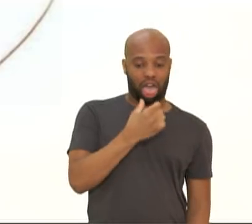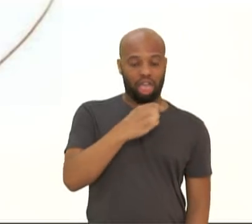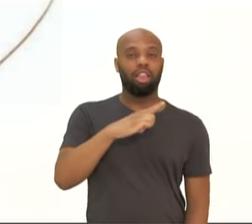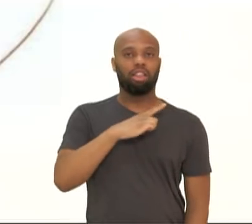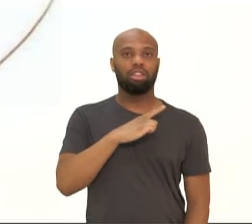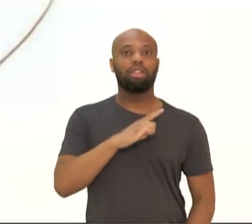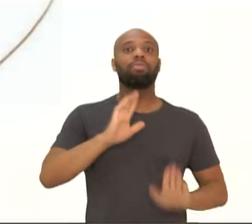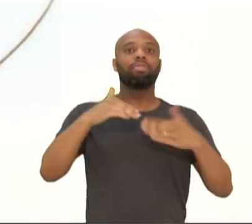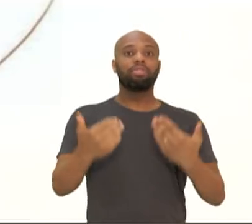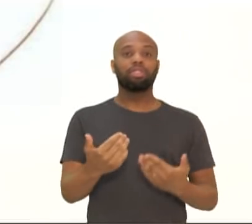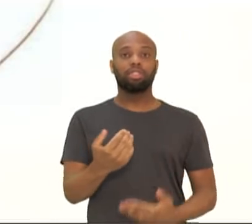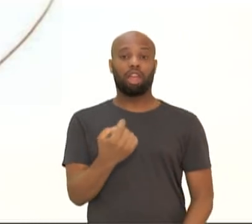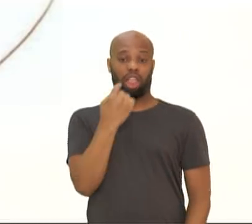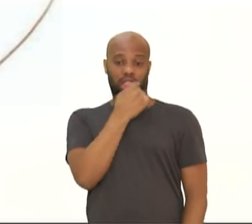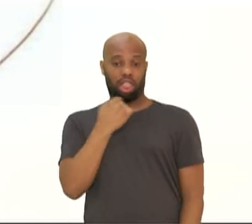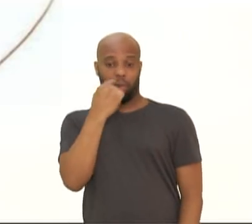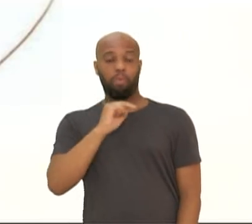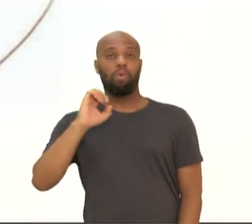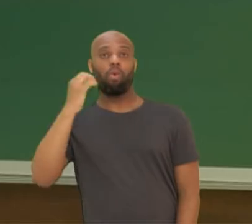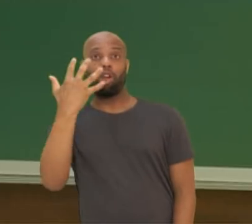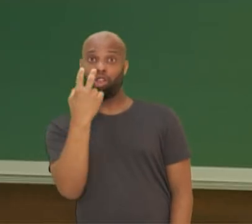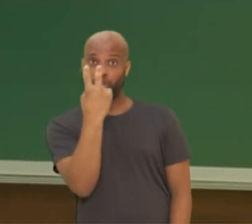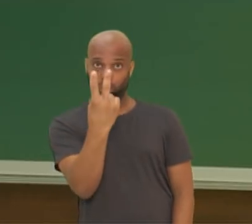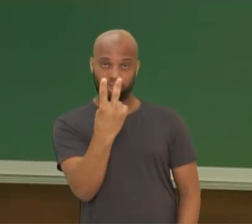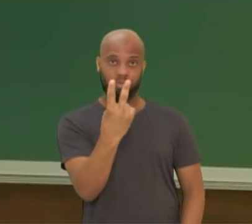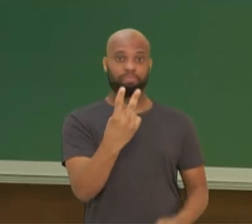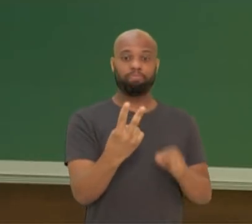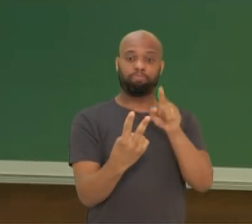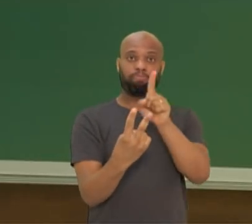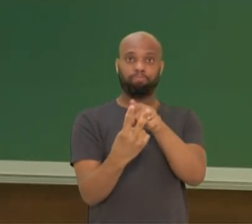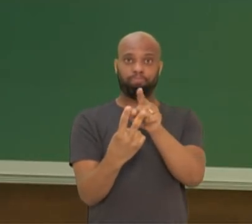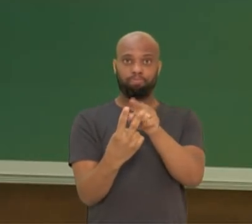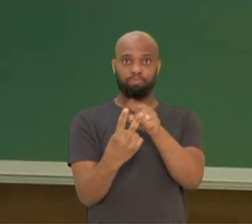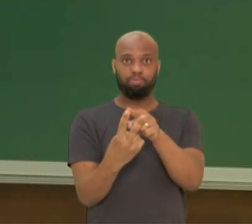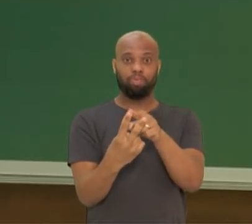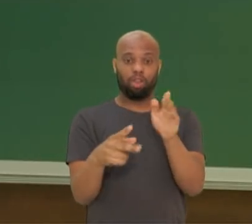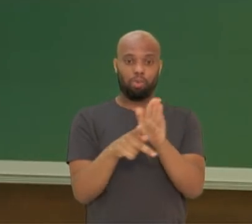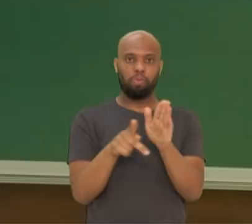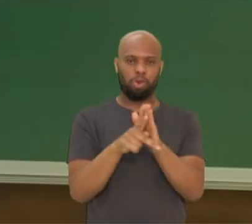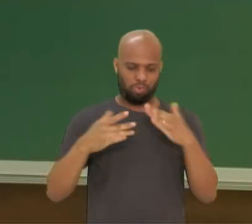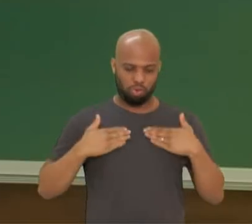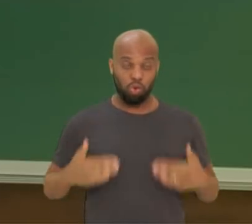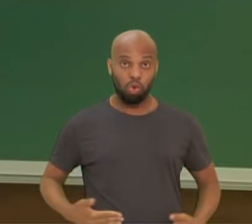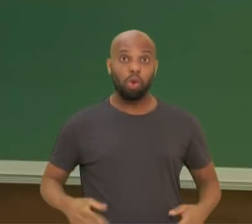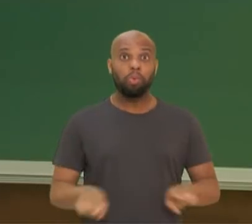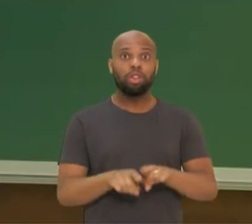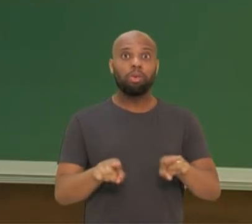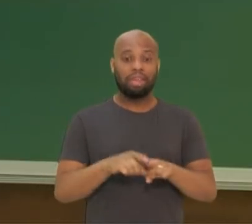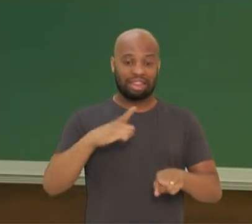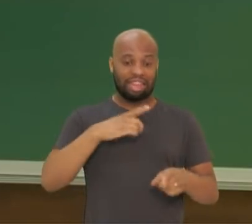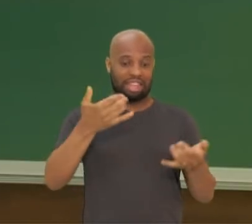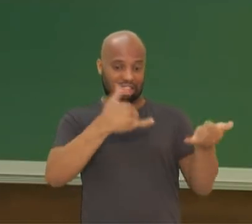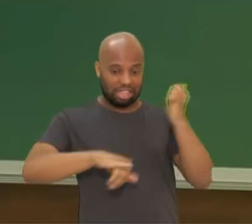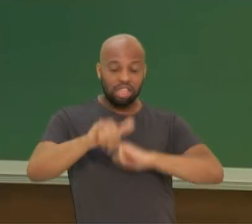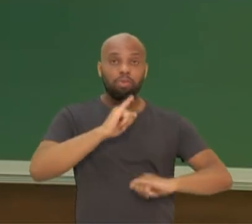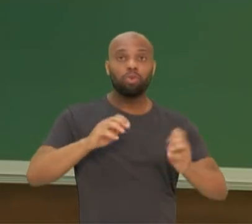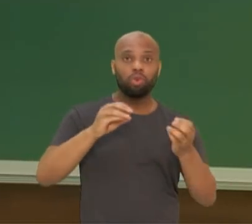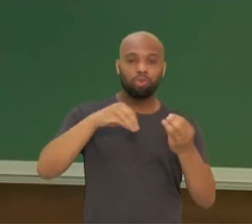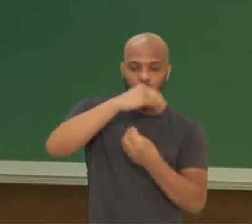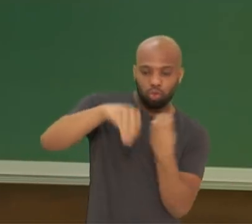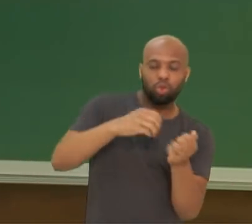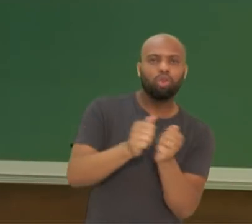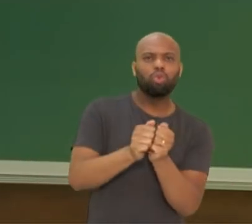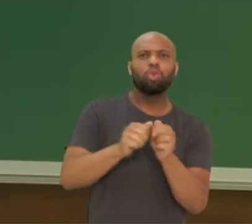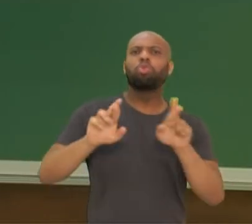na boca acontecem dois tipos de processos, processos físicos e processos químicos. Qual que é